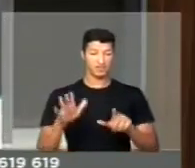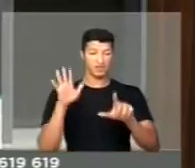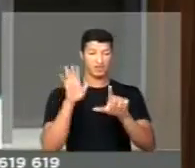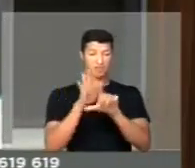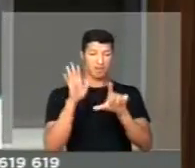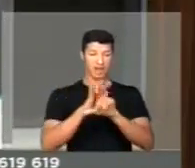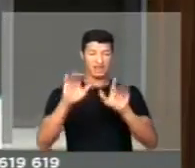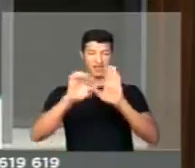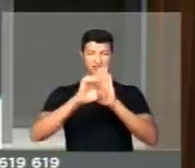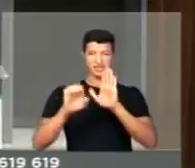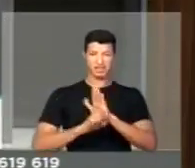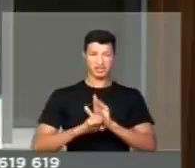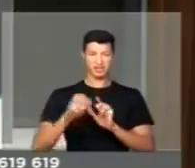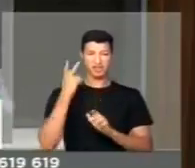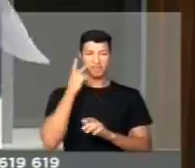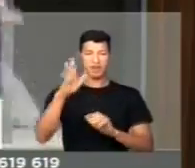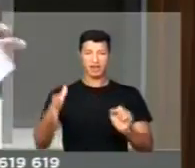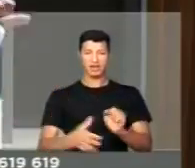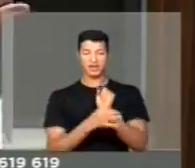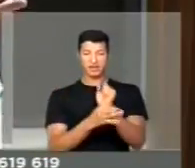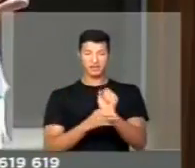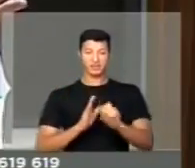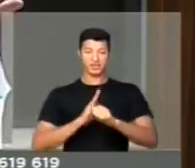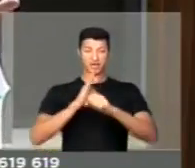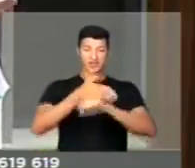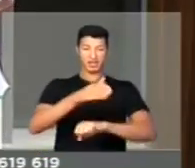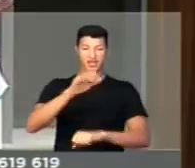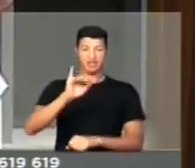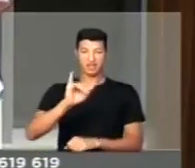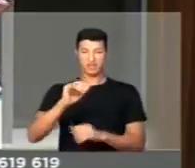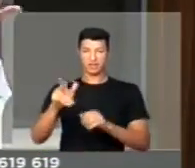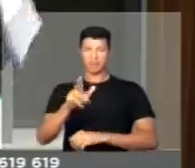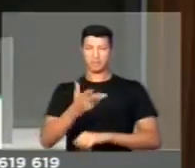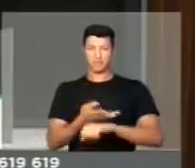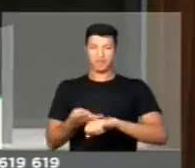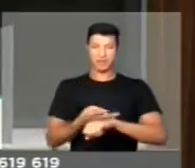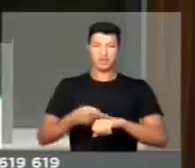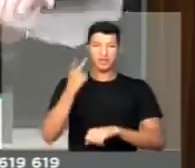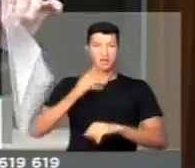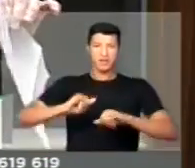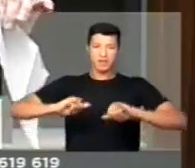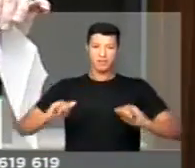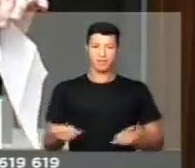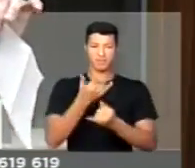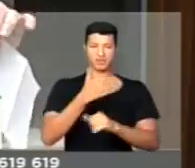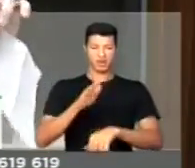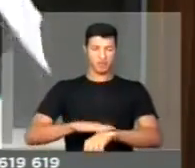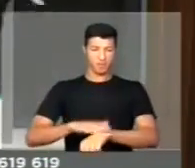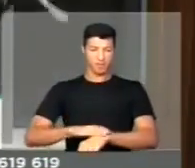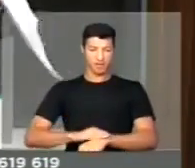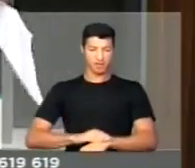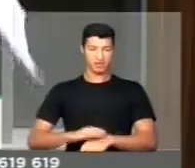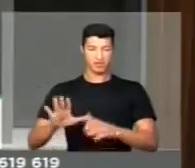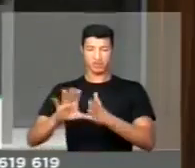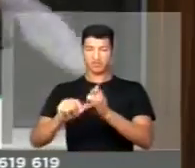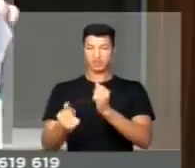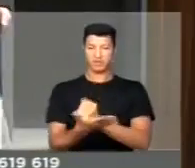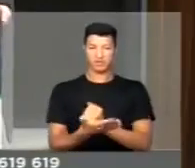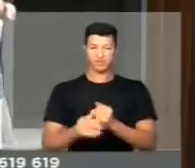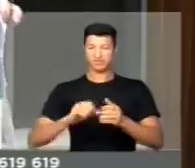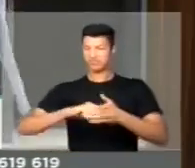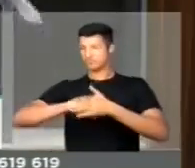das estatais para garantir a entrada da iniciativa privada, para aproveitar esse momento de corrupção,